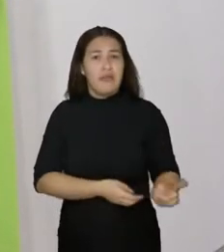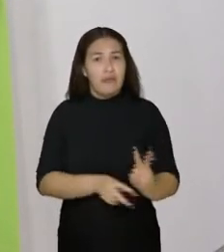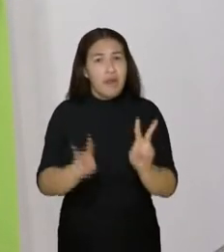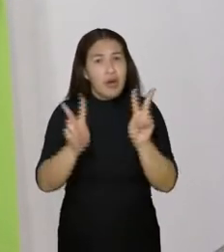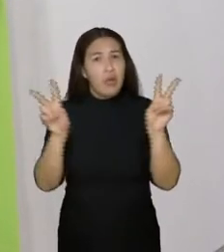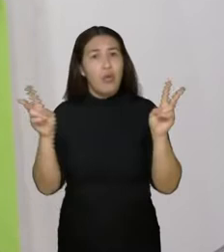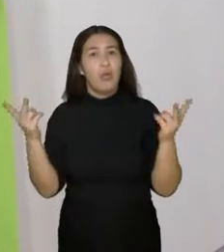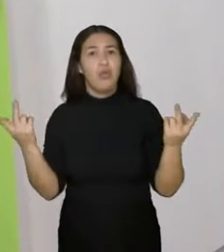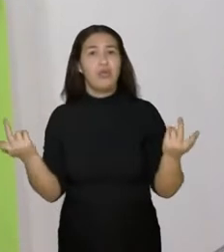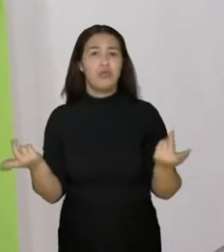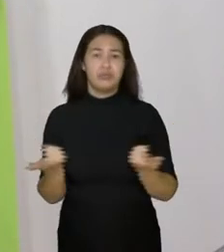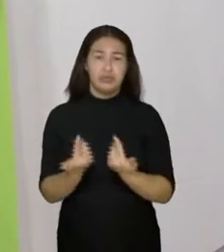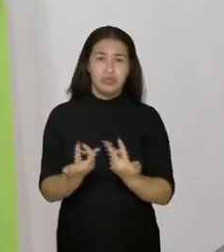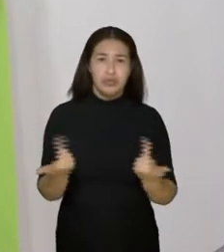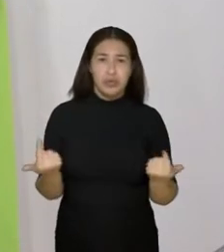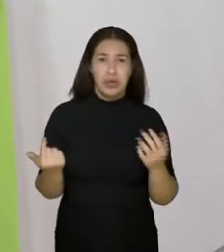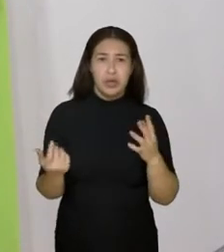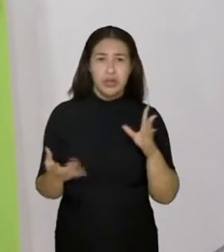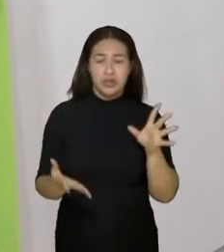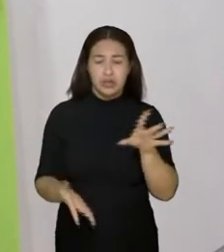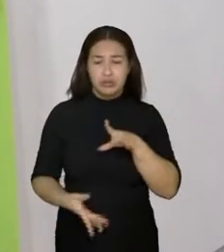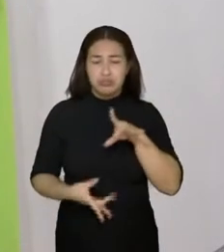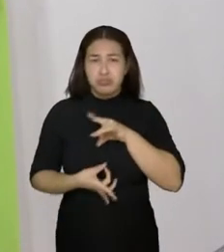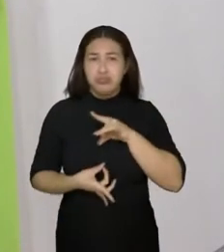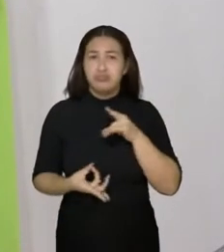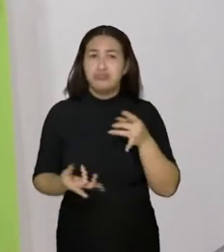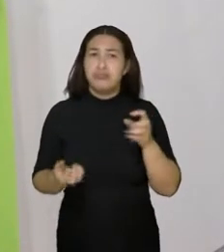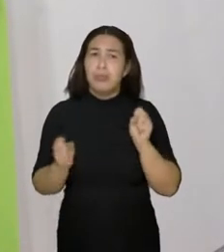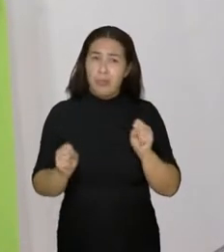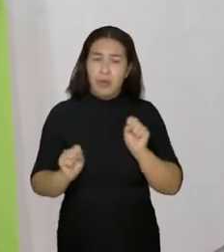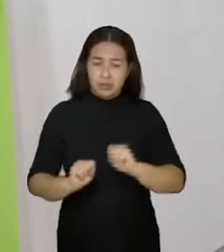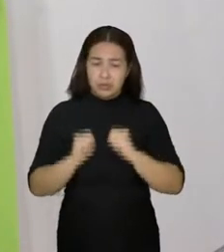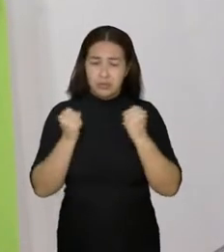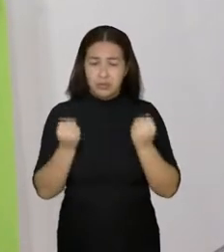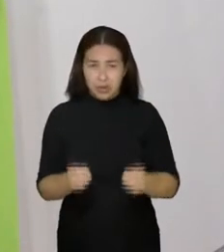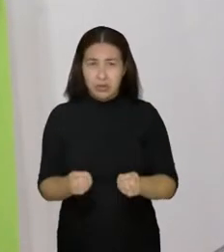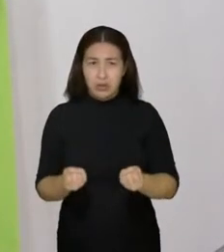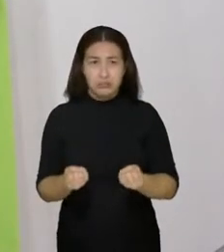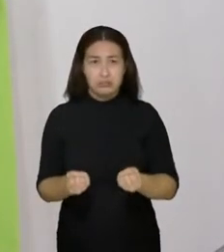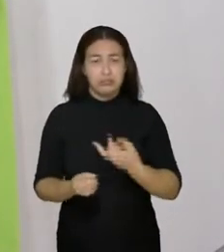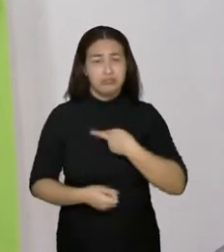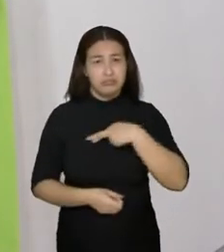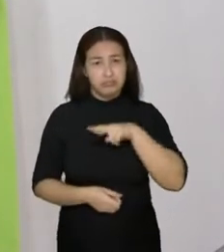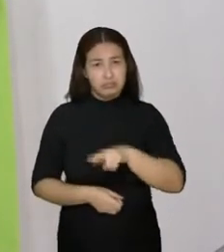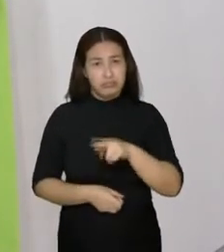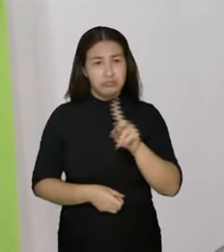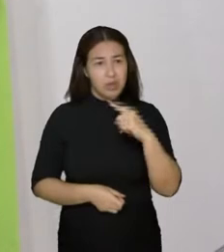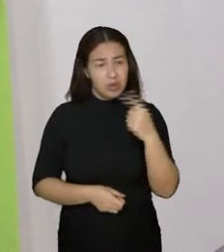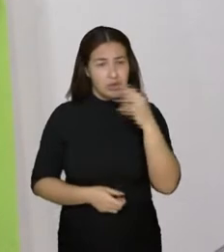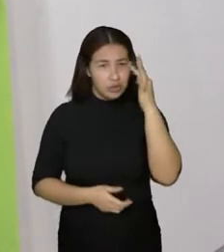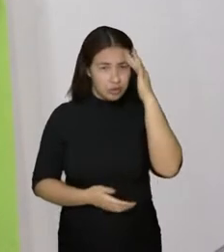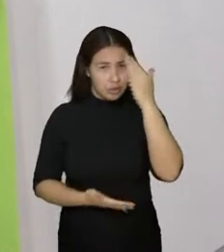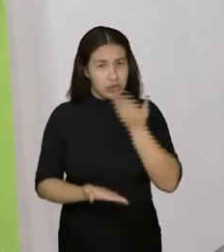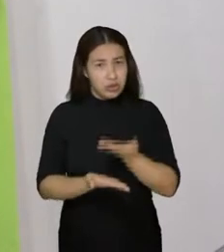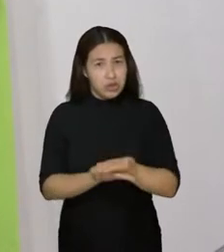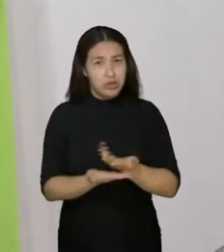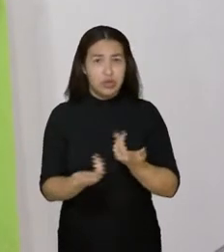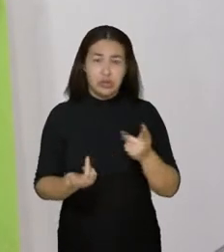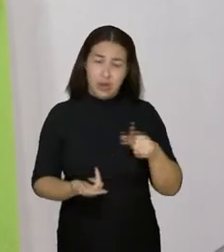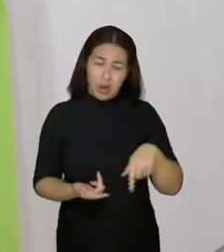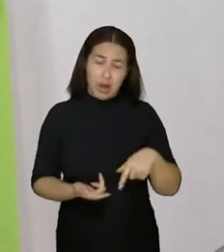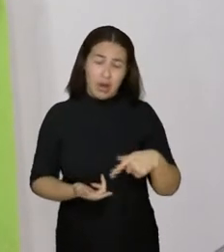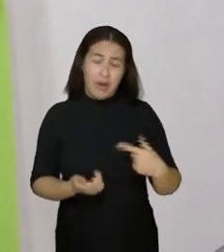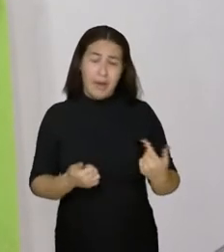enfim lá estaremos para defender aquilo que entendemos ser fundamental